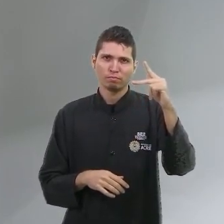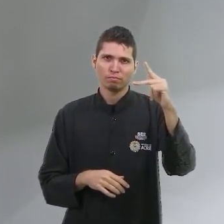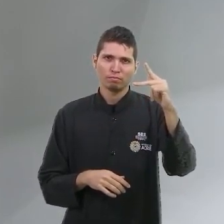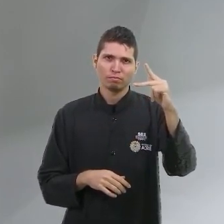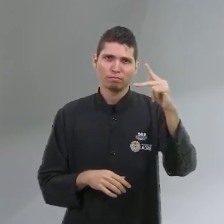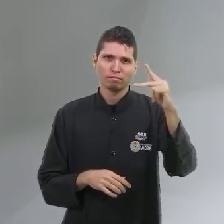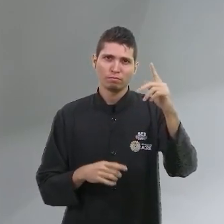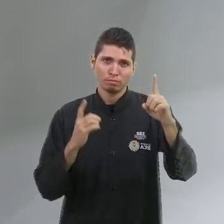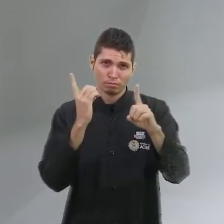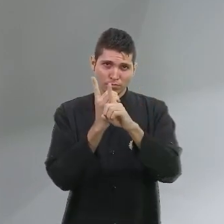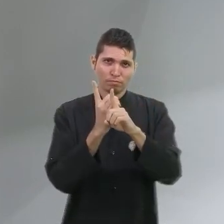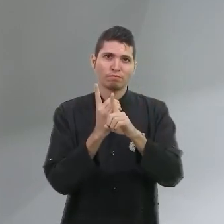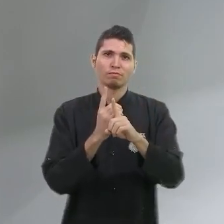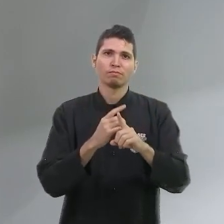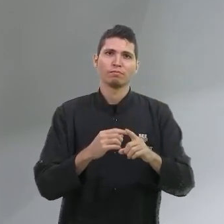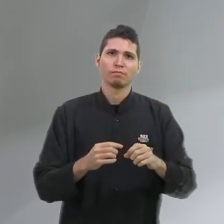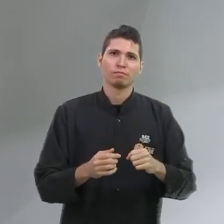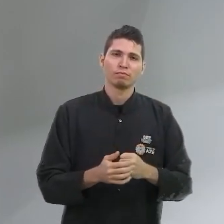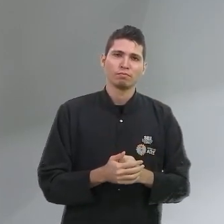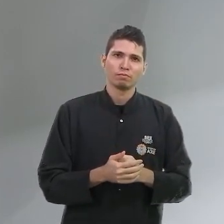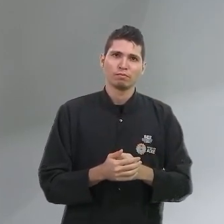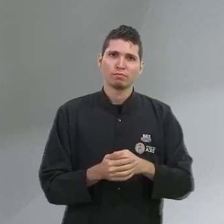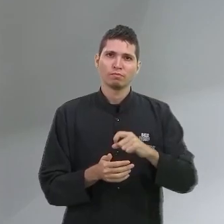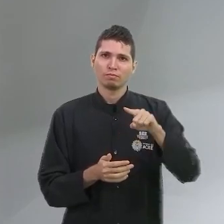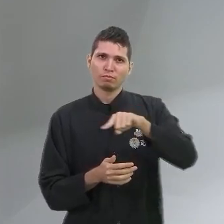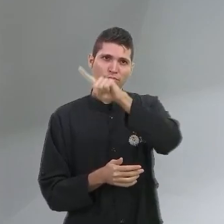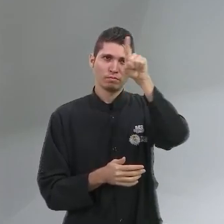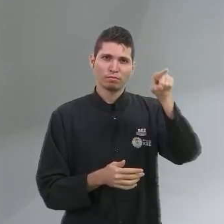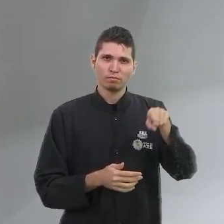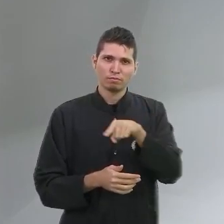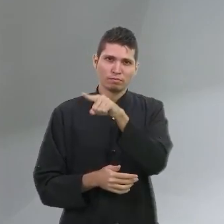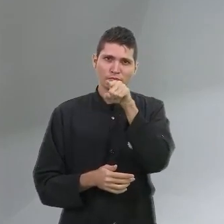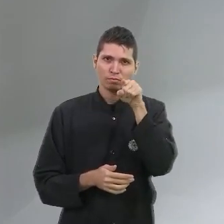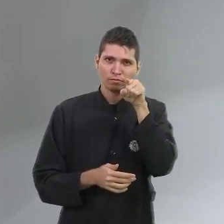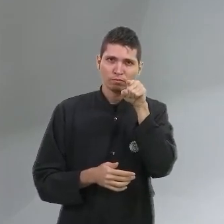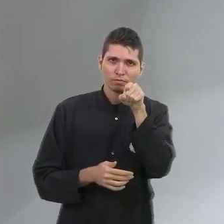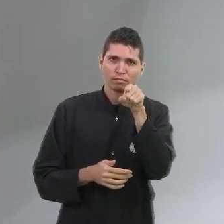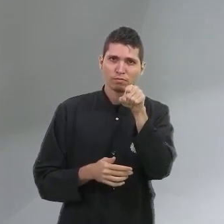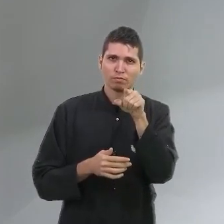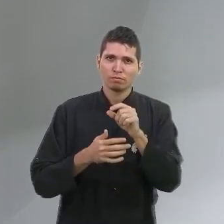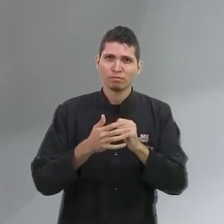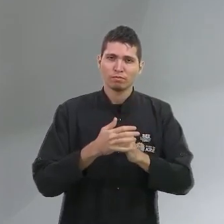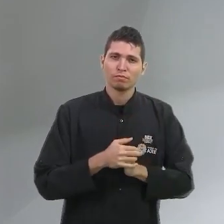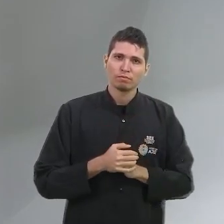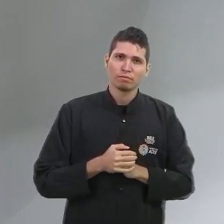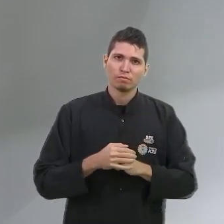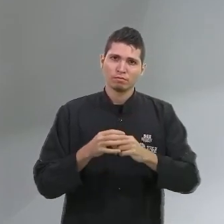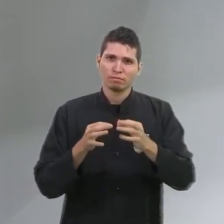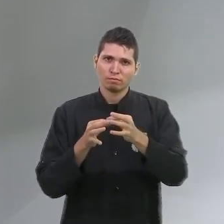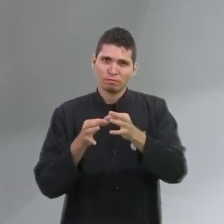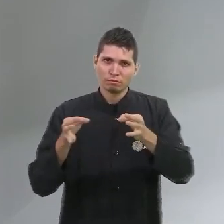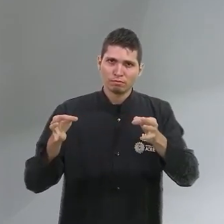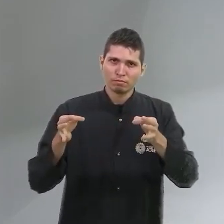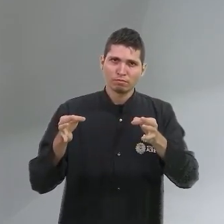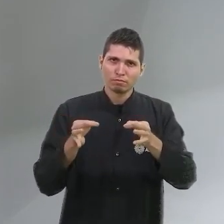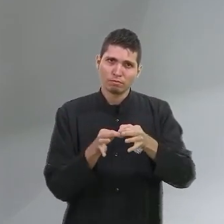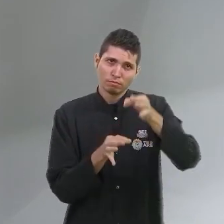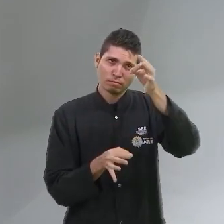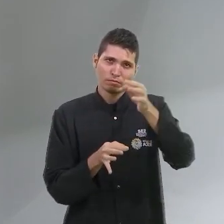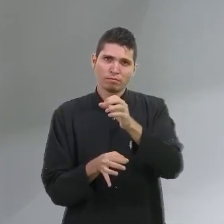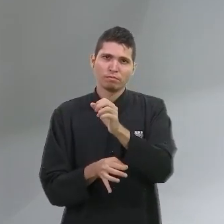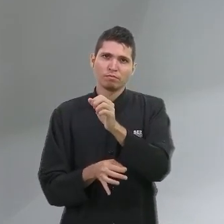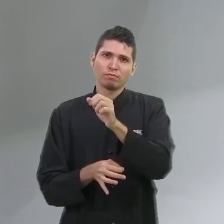relação ao ângulo central correspondente a ele. Nesse caso, as coordenadas x e y do P vão